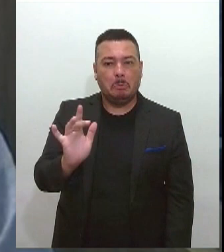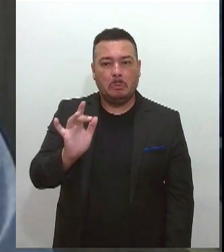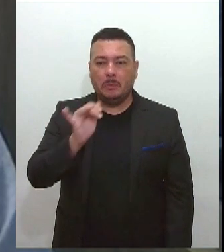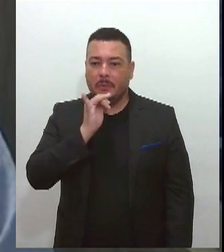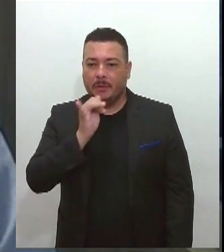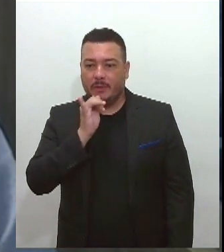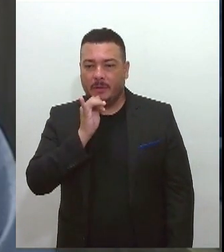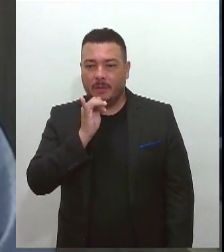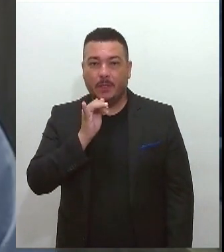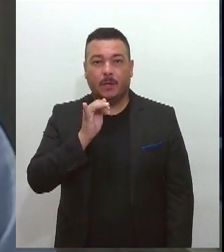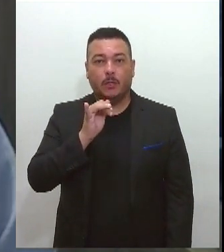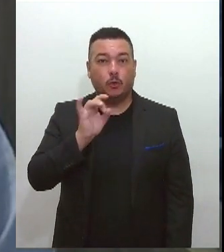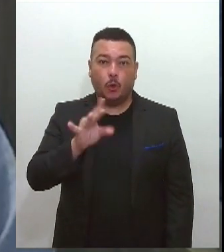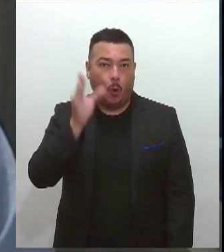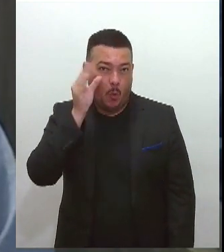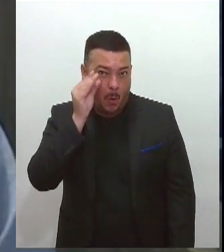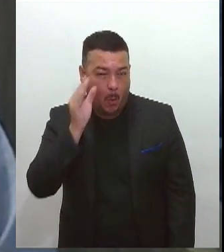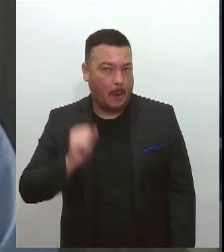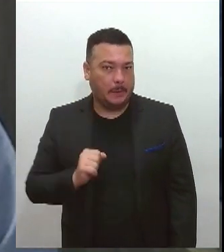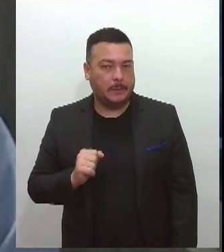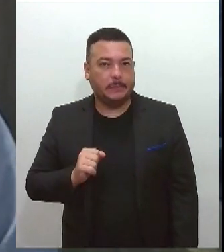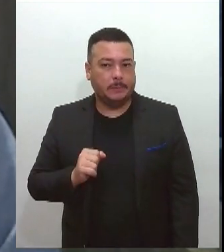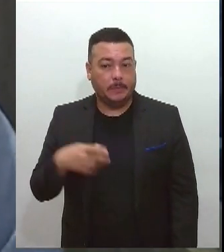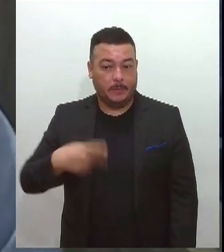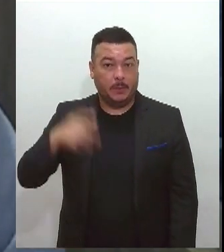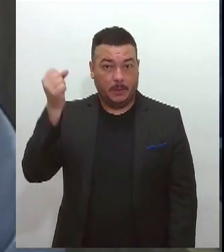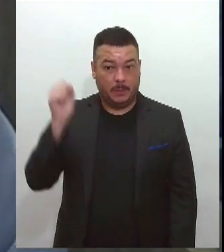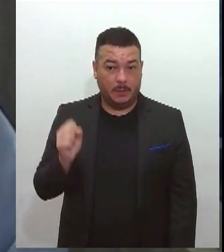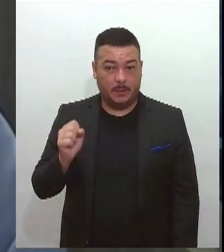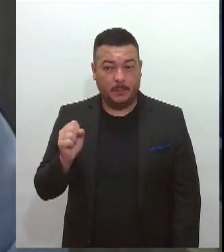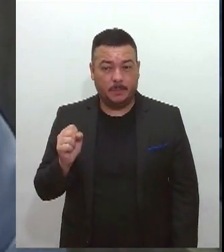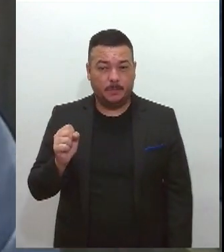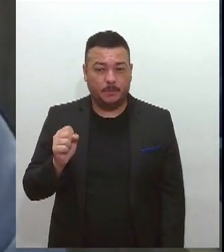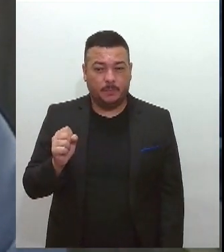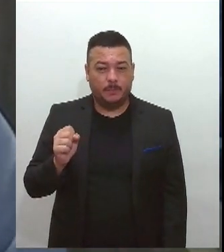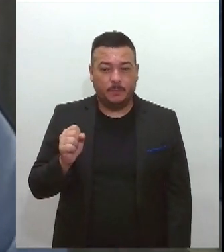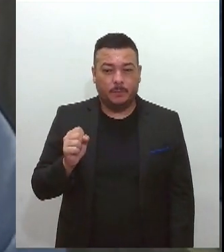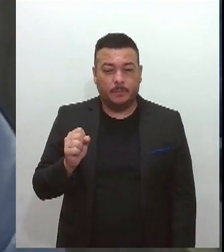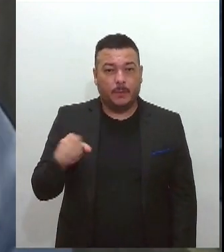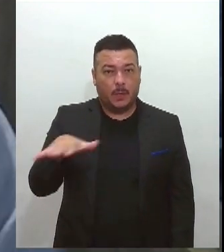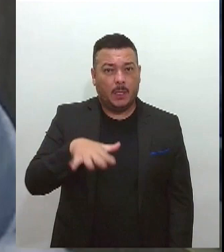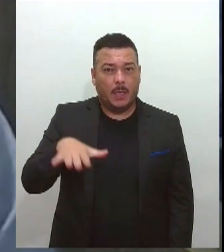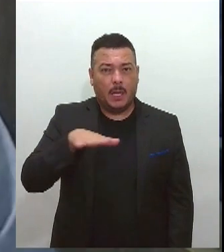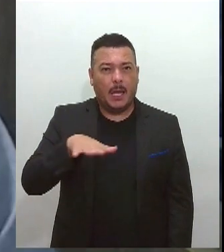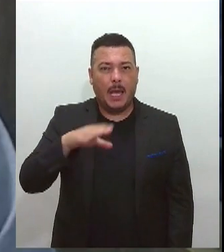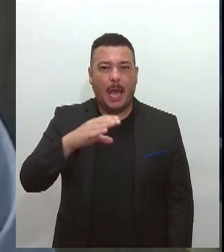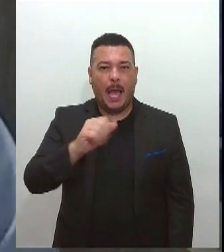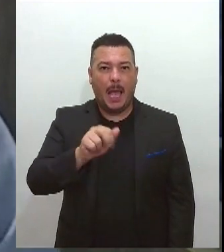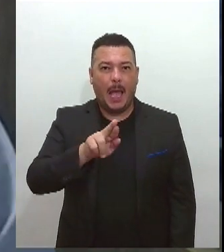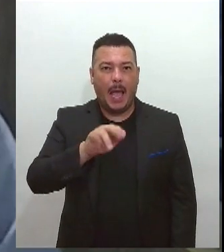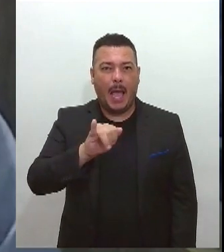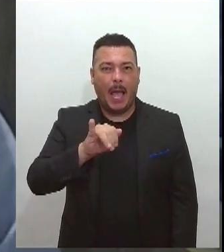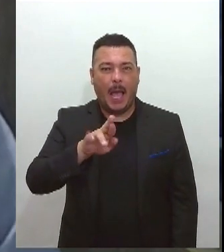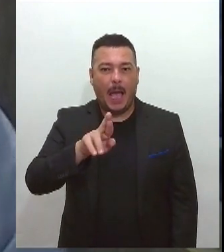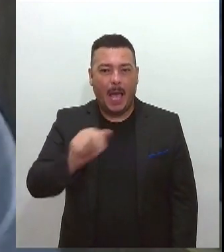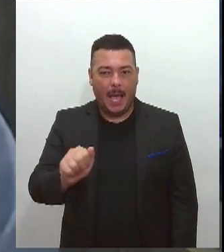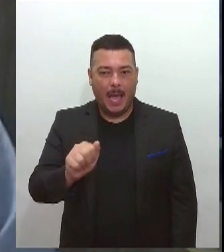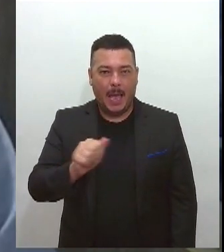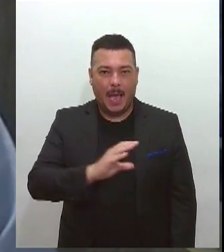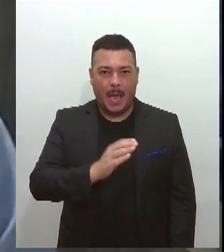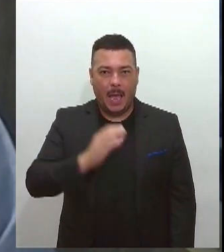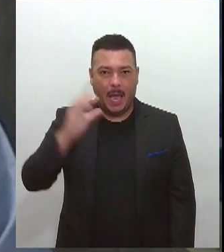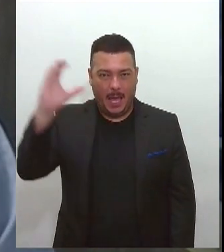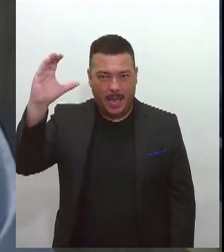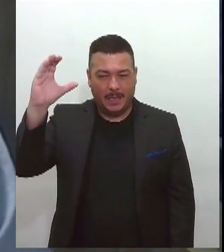curiosidade, aqui em Sergipe, na região de Carira, ali, Riachuelo, tinha uma moeda própria. A gente chegou em Sergipe até uma